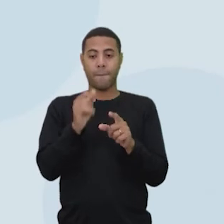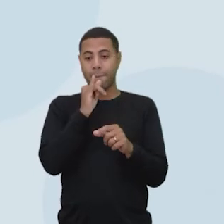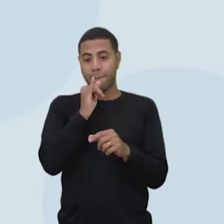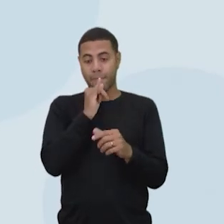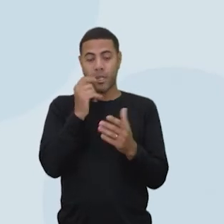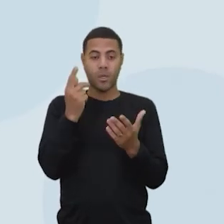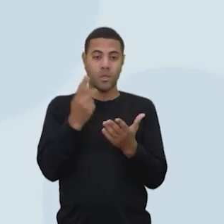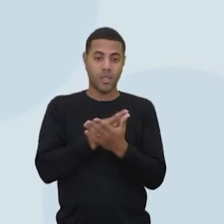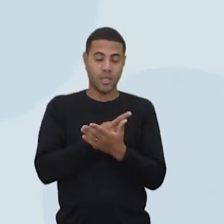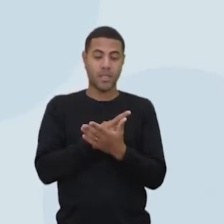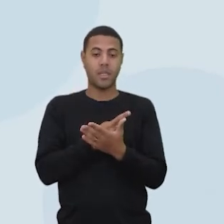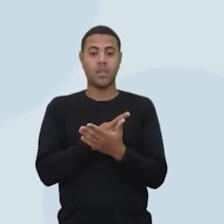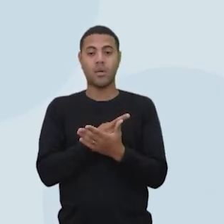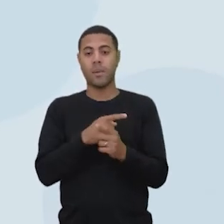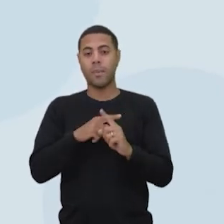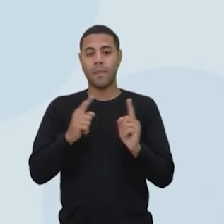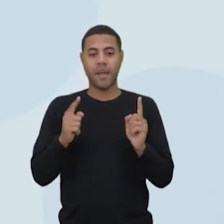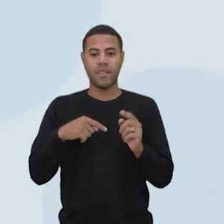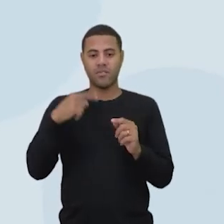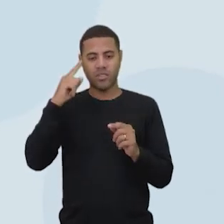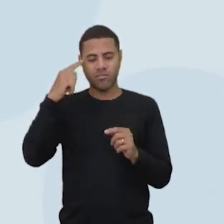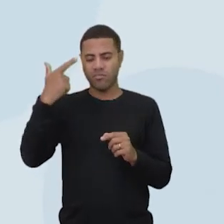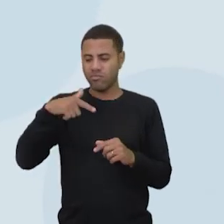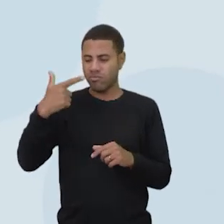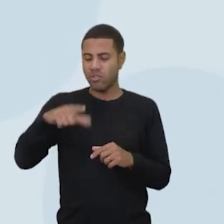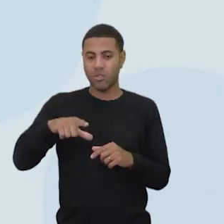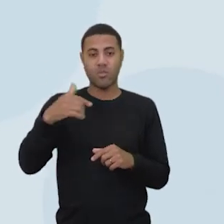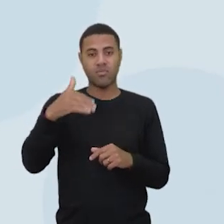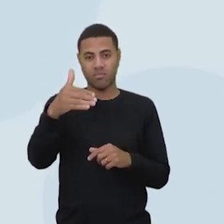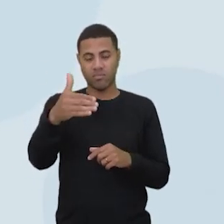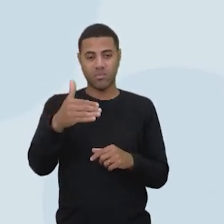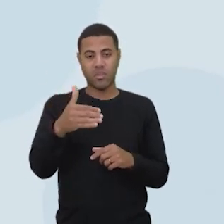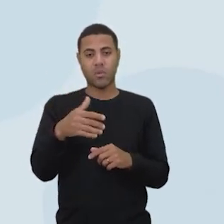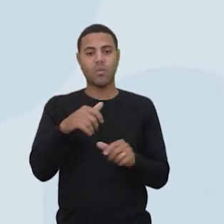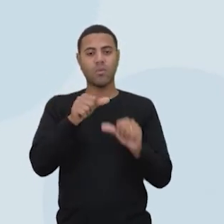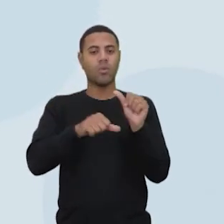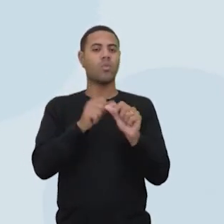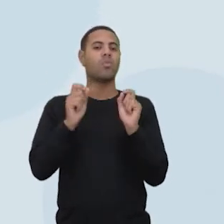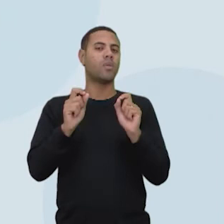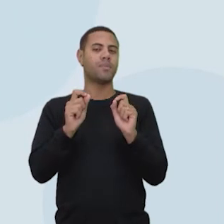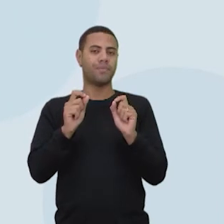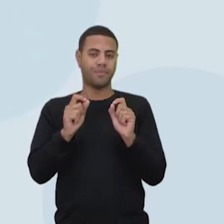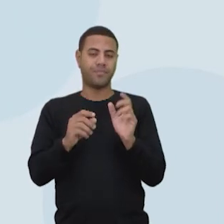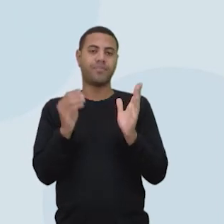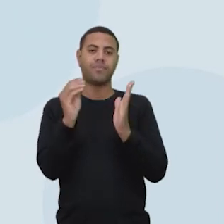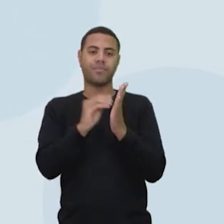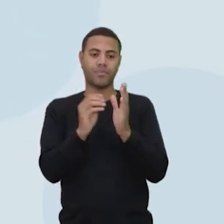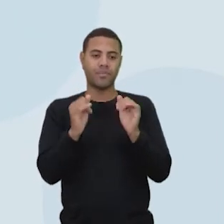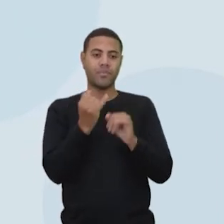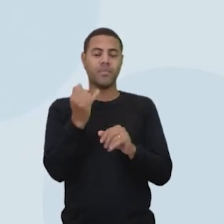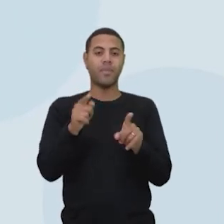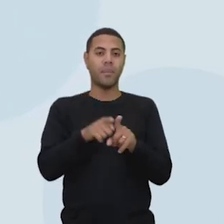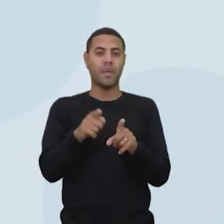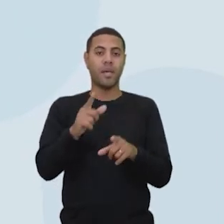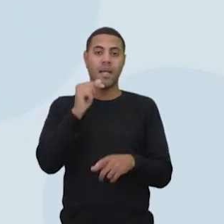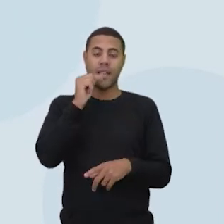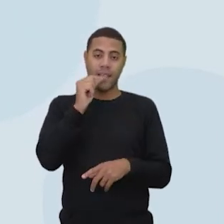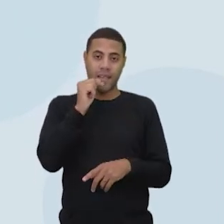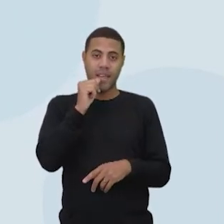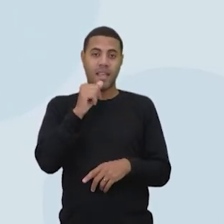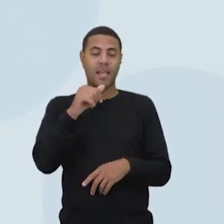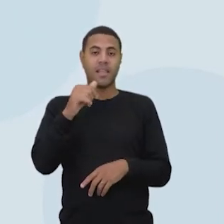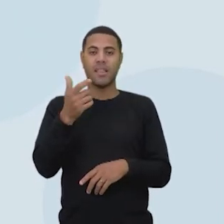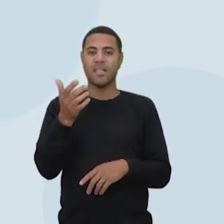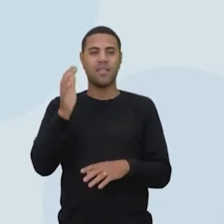você realizou novamente esse experimento depois de uns dias, coloca o que você modificou, ok? Use caneta e evite utilizar